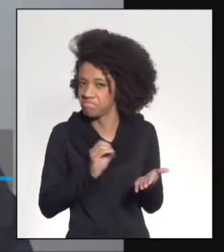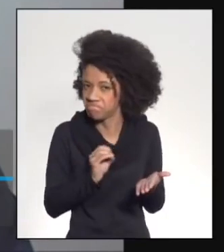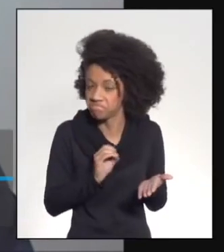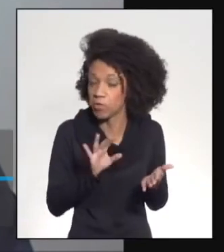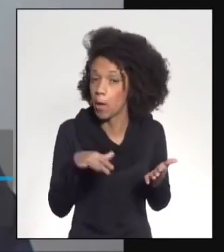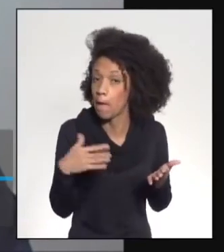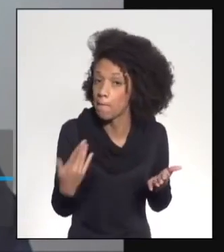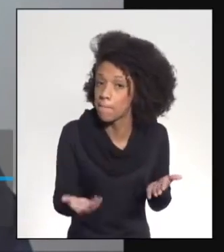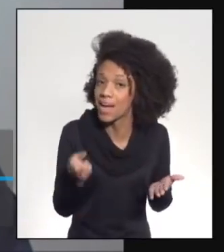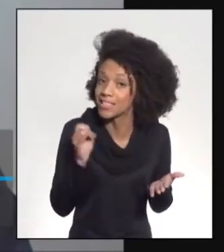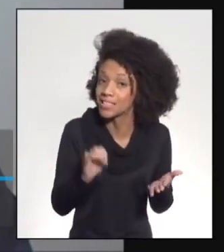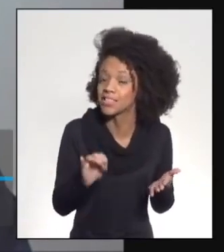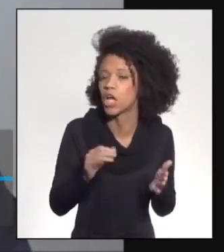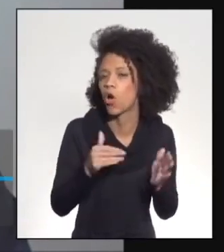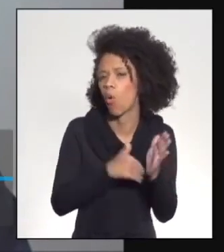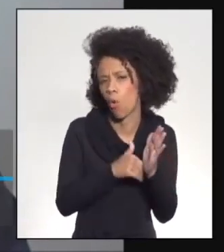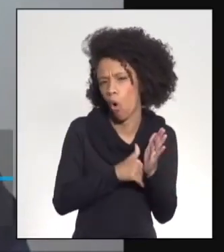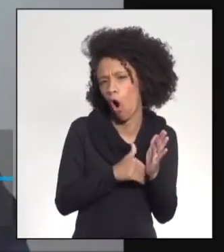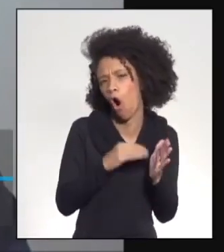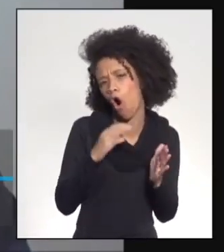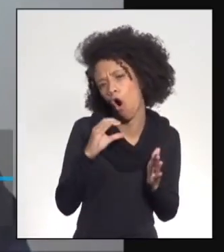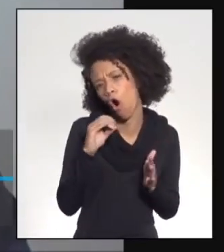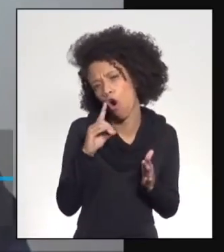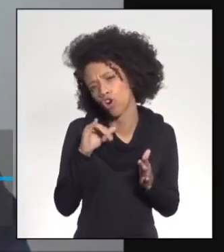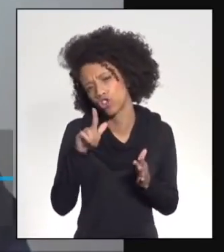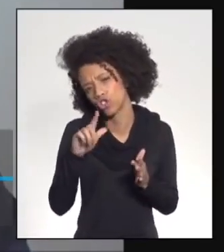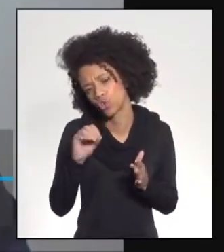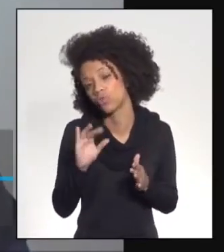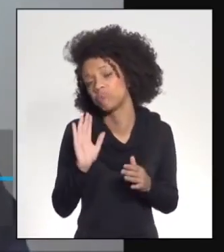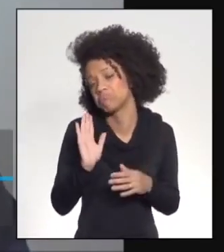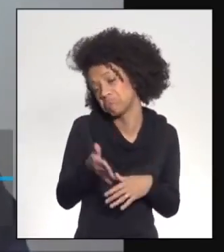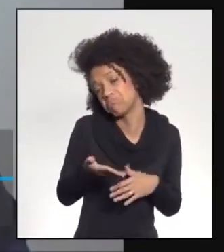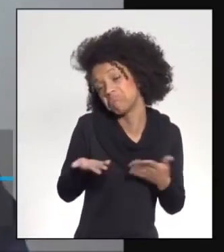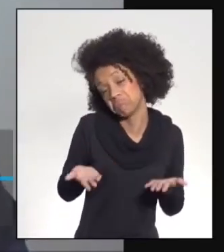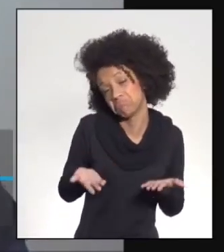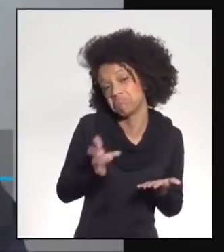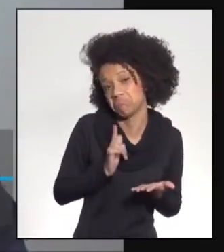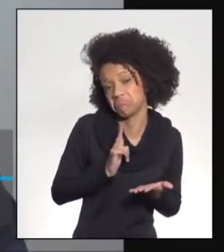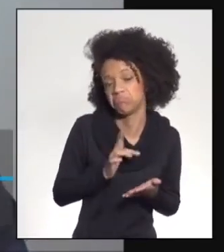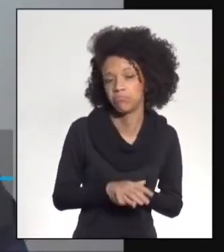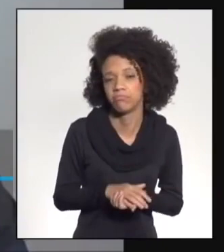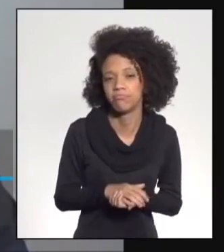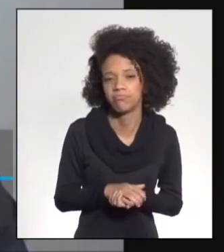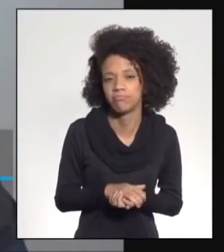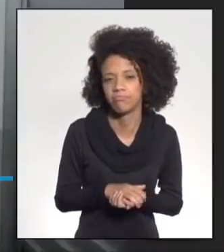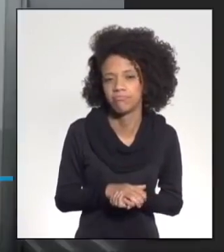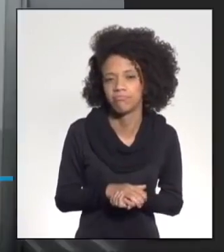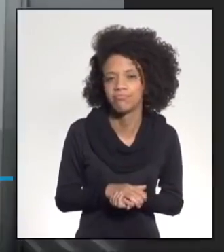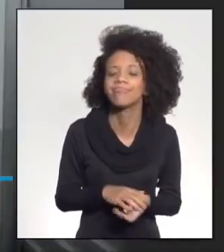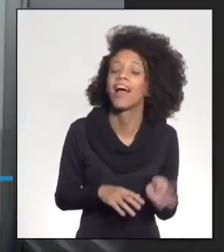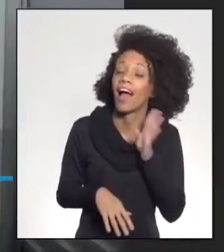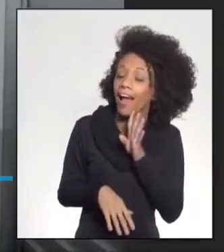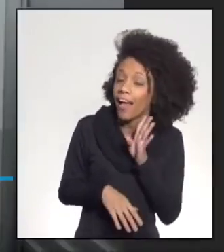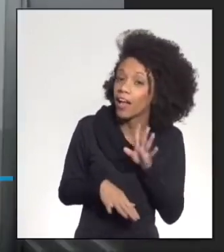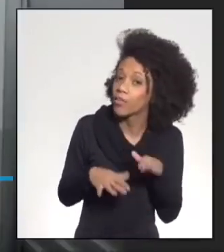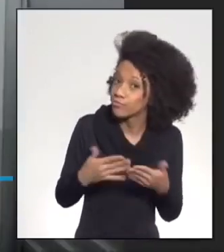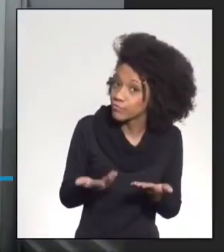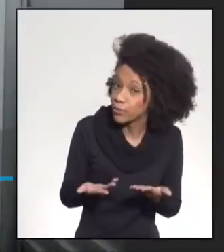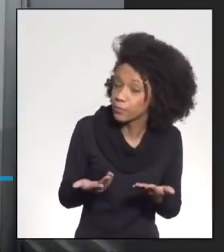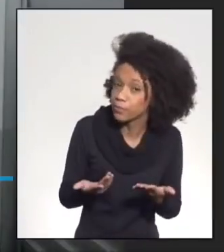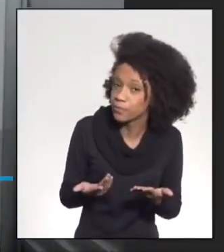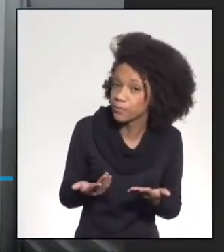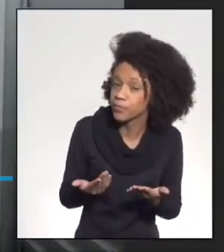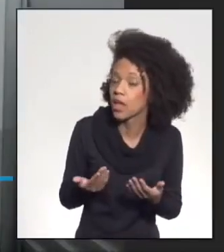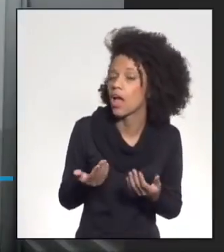se tivesse um código lá, acho que até arriscaria, né? Legal. Tá vendo, pessoal? É como